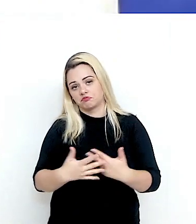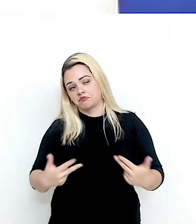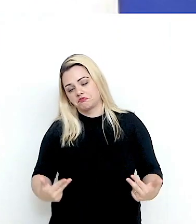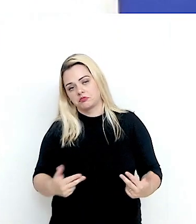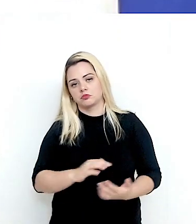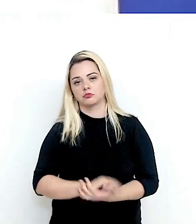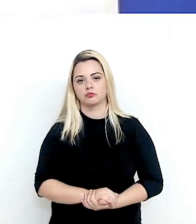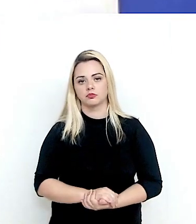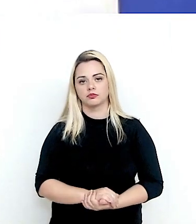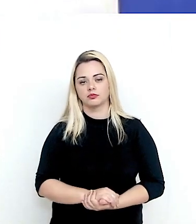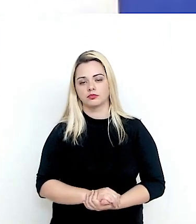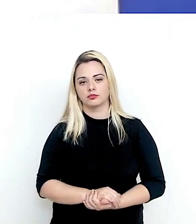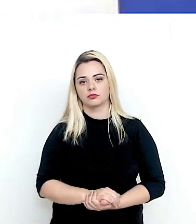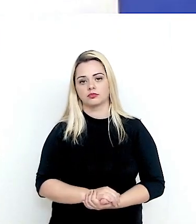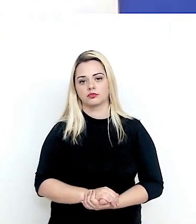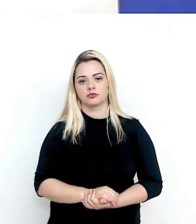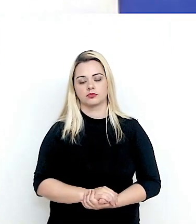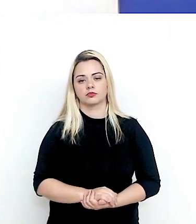E aí